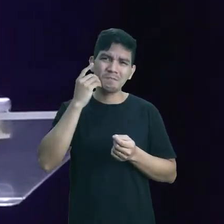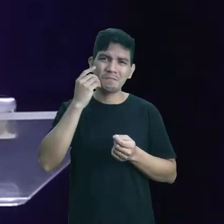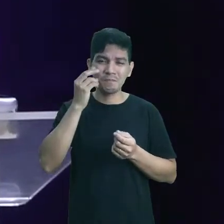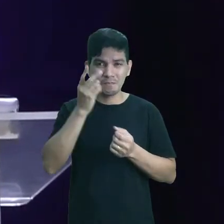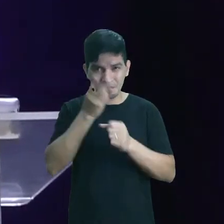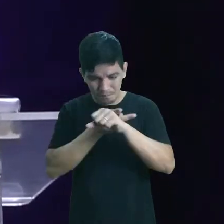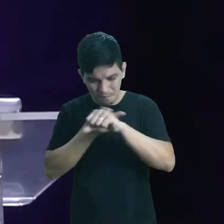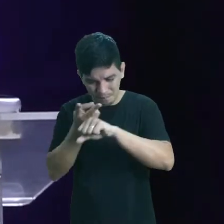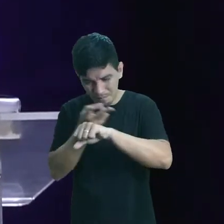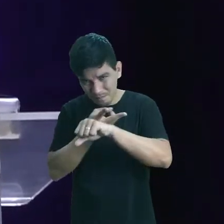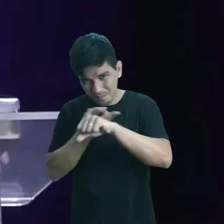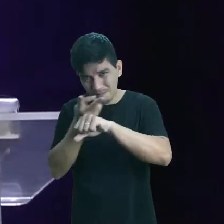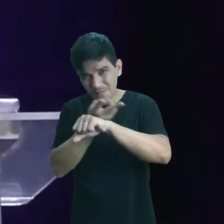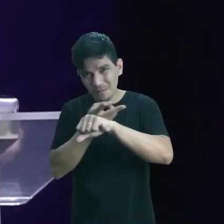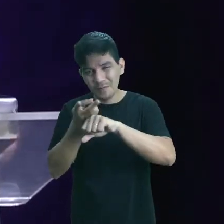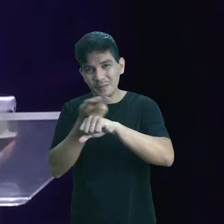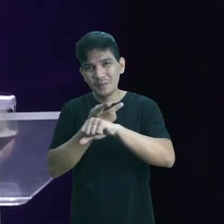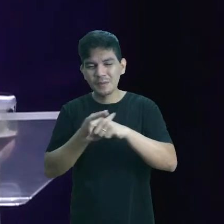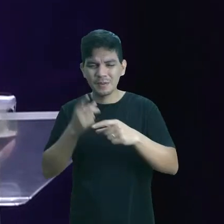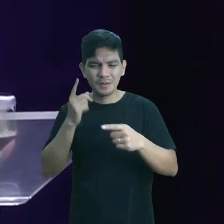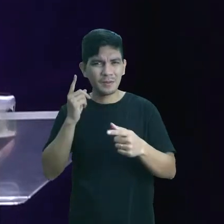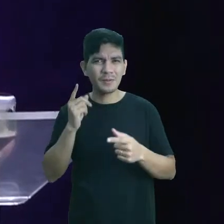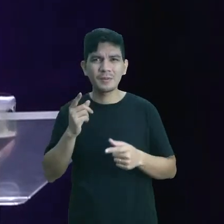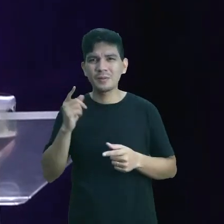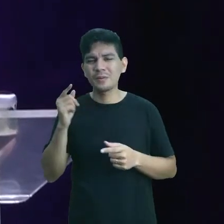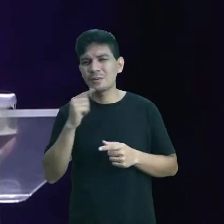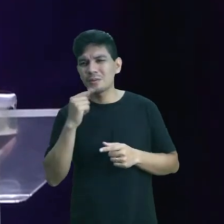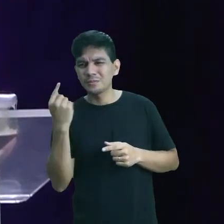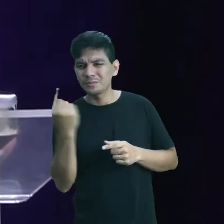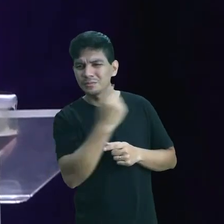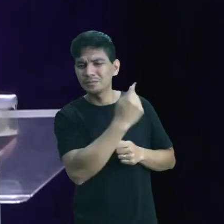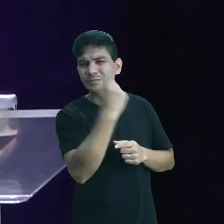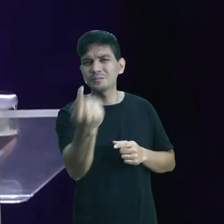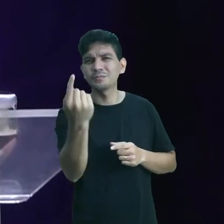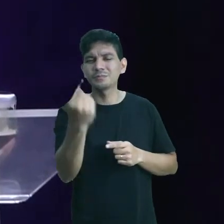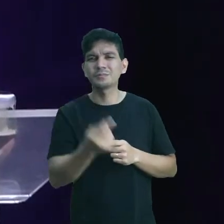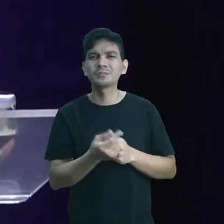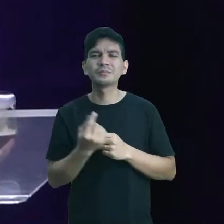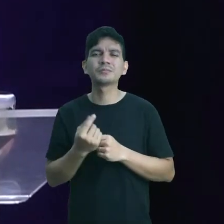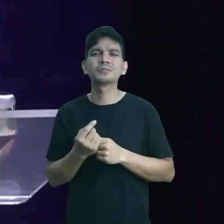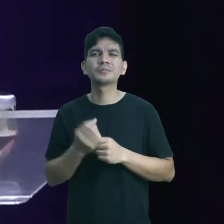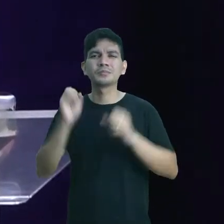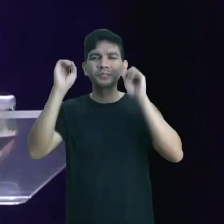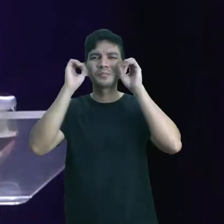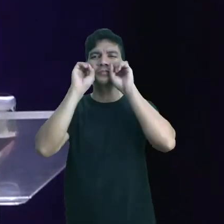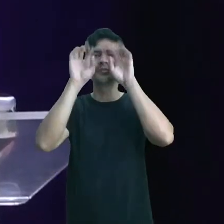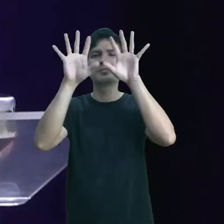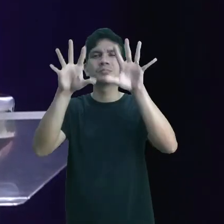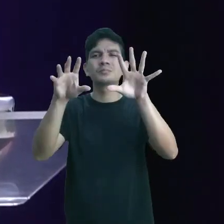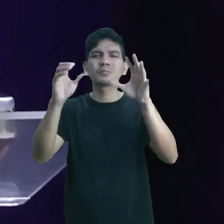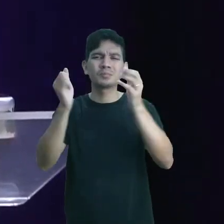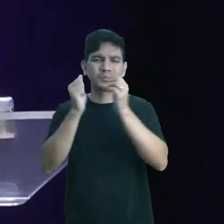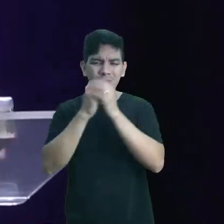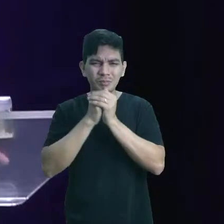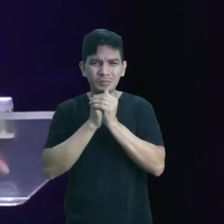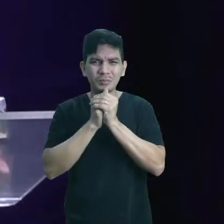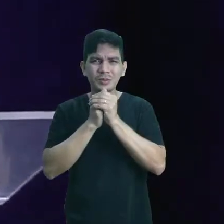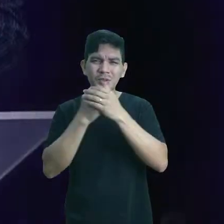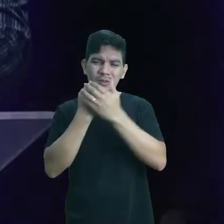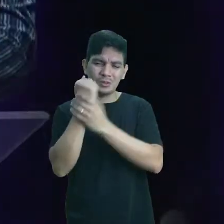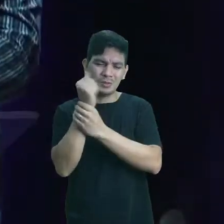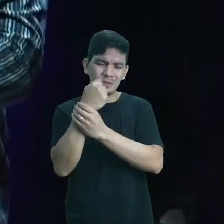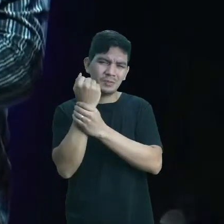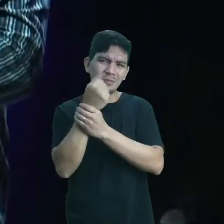observada por cada um de nós. Nos abençoe e nos guarde, nos proteja.